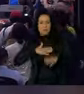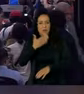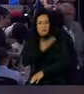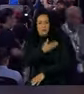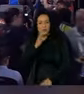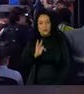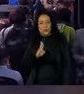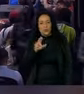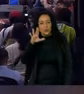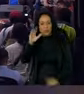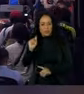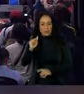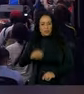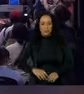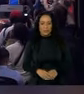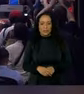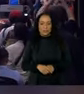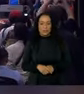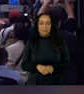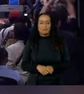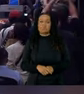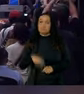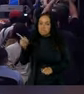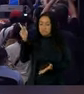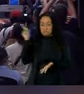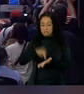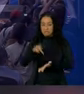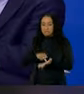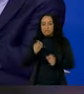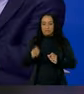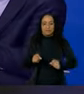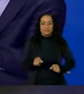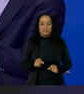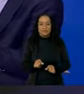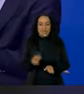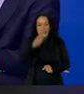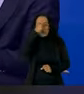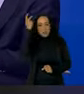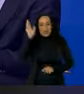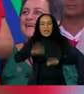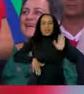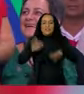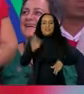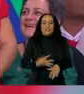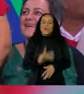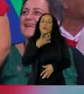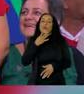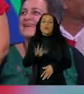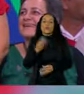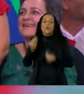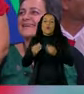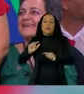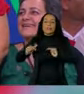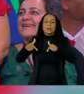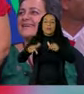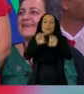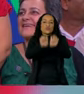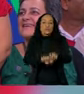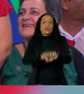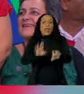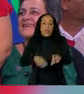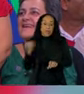Tuquinha, que realmente as pessoas às vezes não conhecem como trabalha toda a estrutura